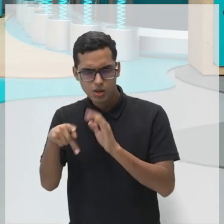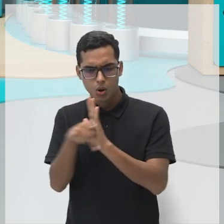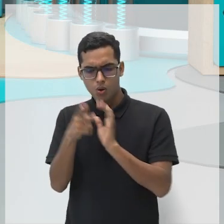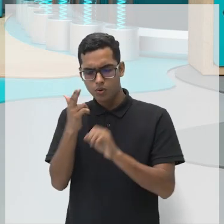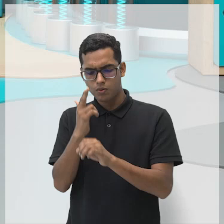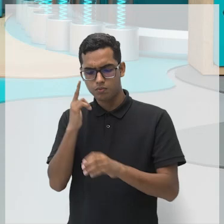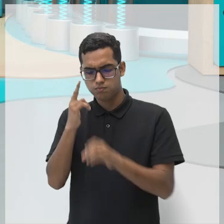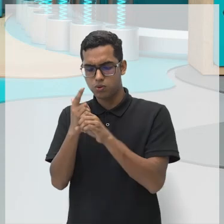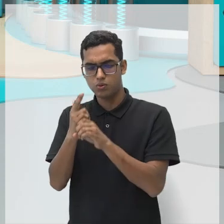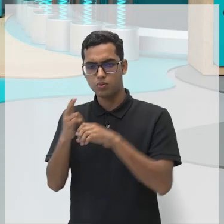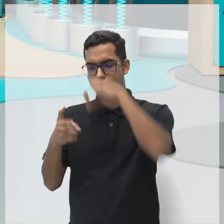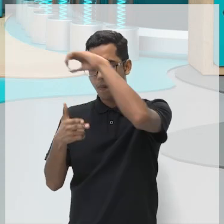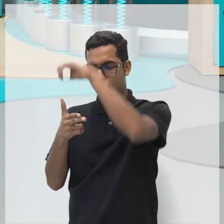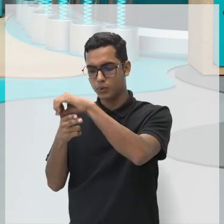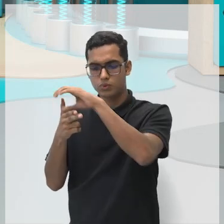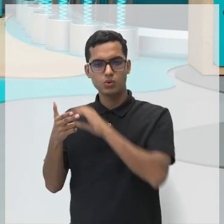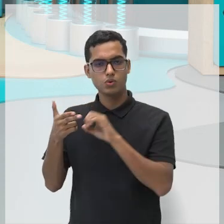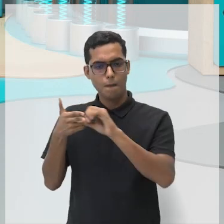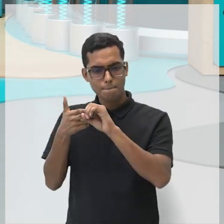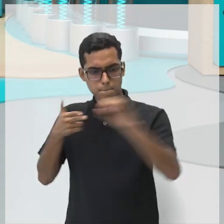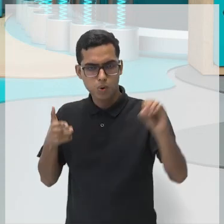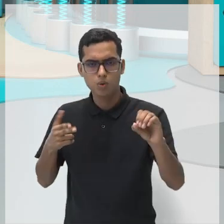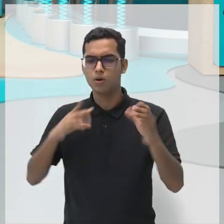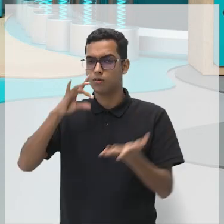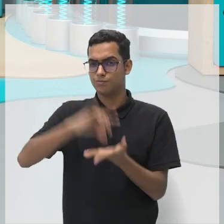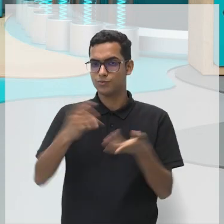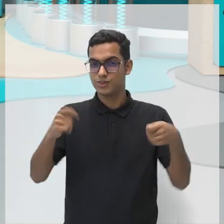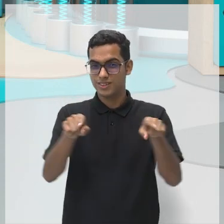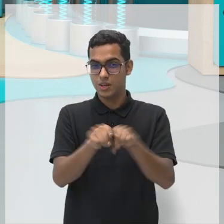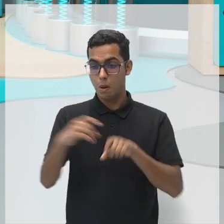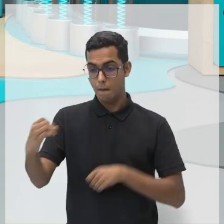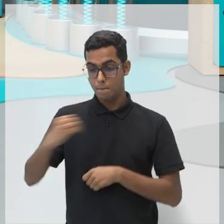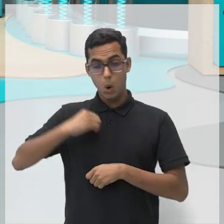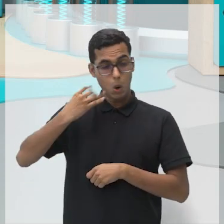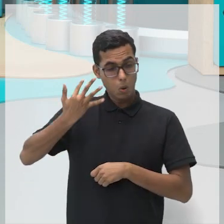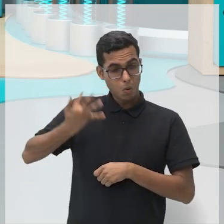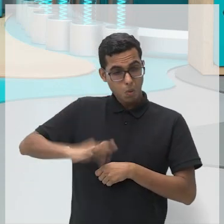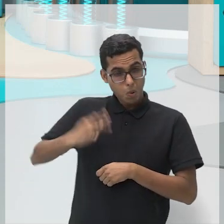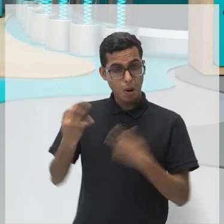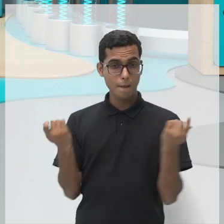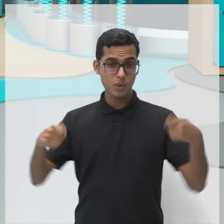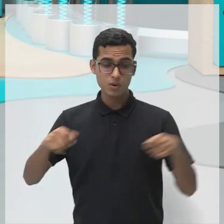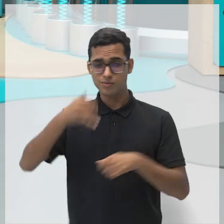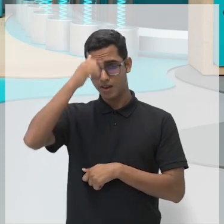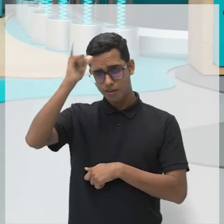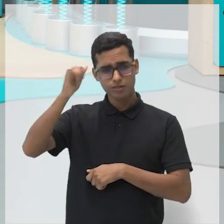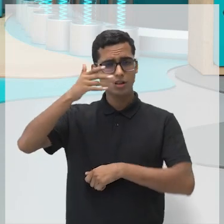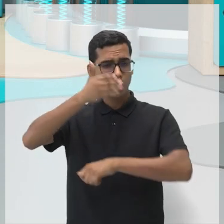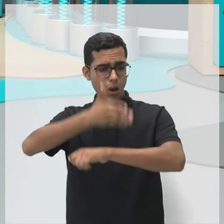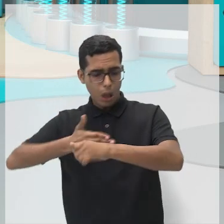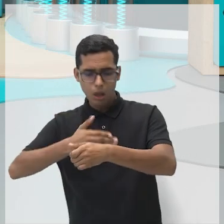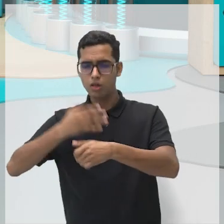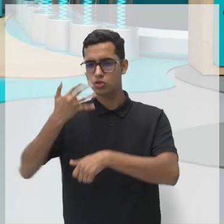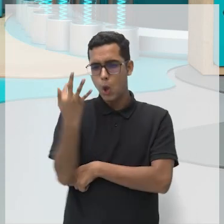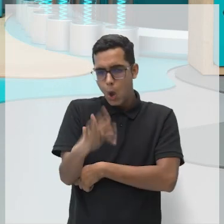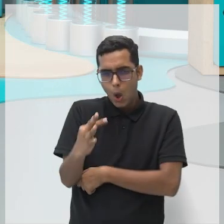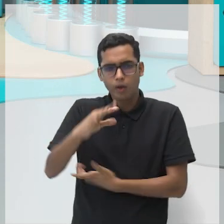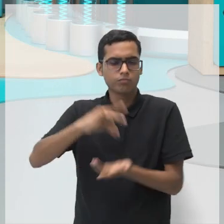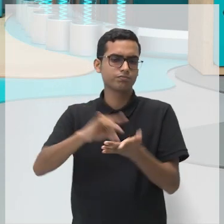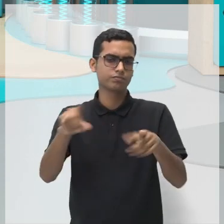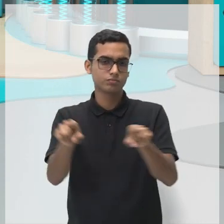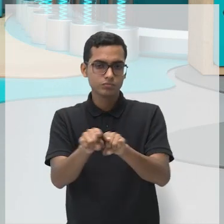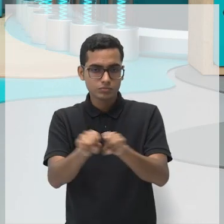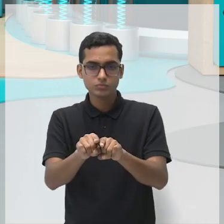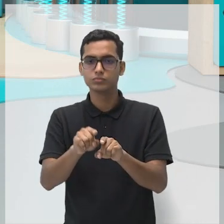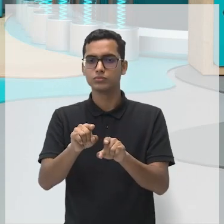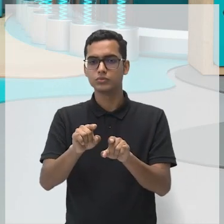ele sai com muita pressão e ela pode machucar. Então, para a gente evitar esse machucado, evitar lesões, para a gente não transformar a brincadeira